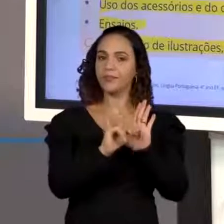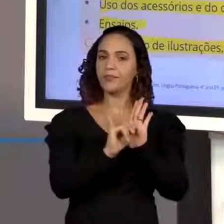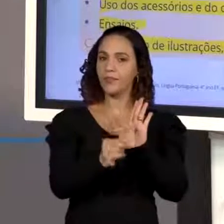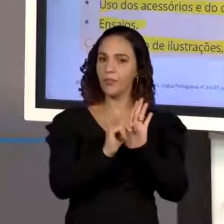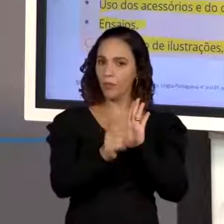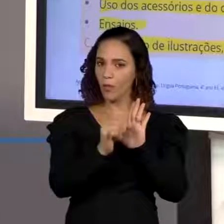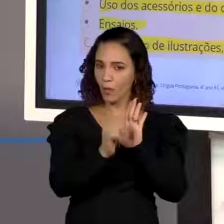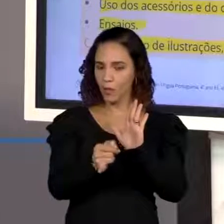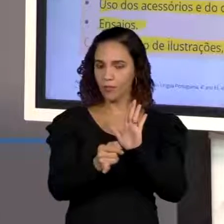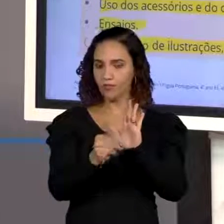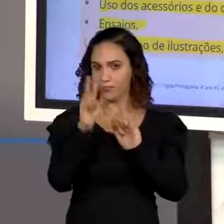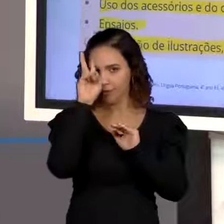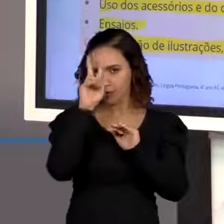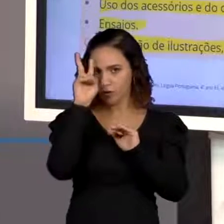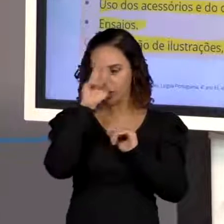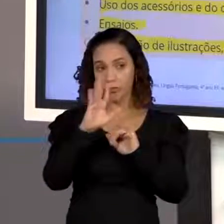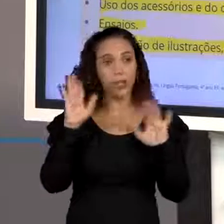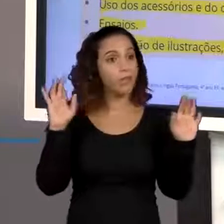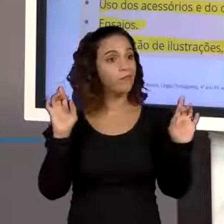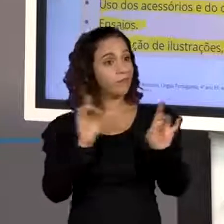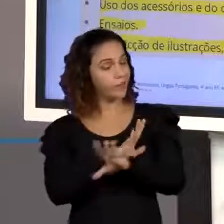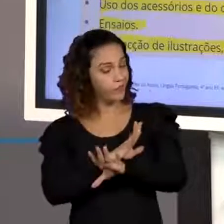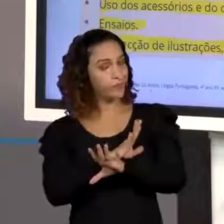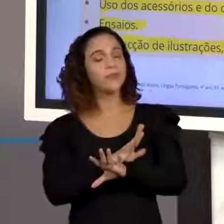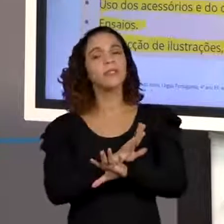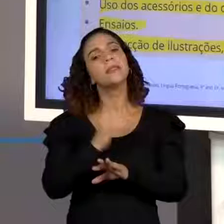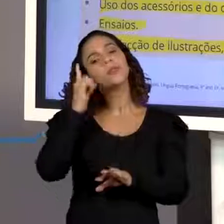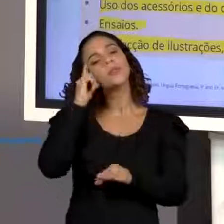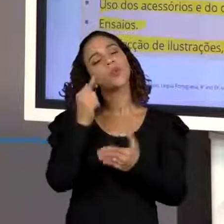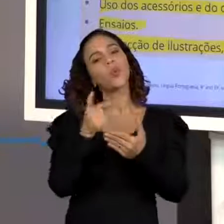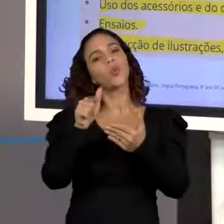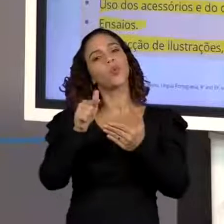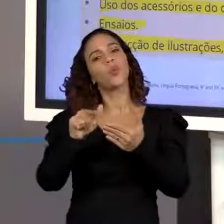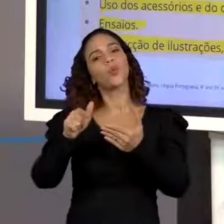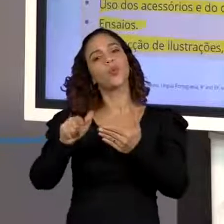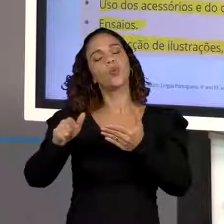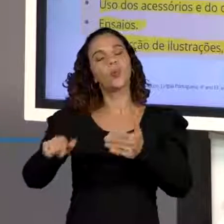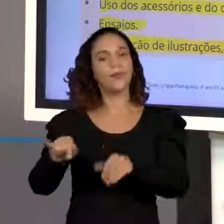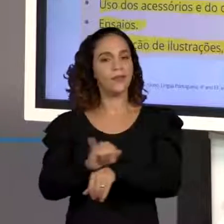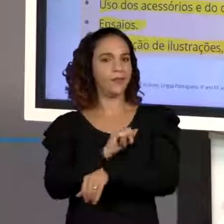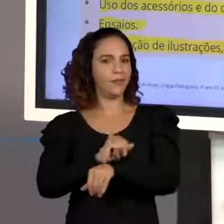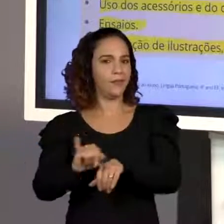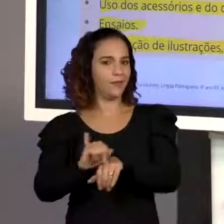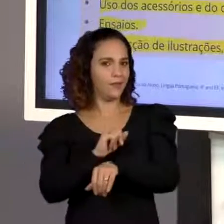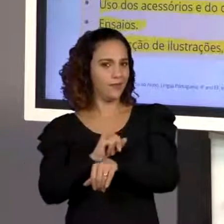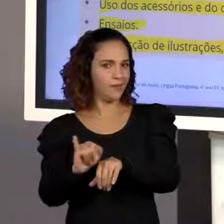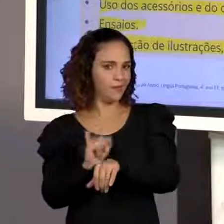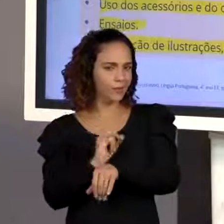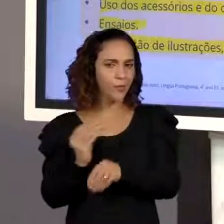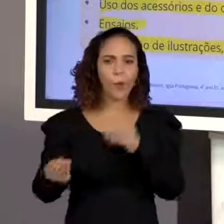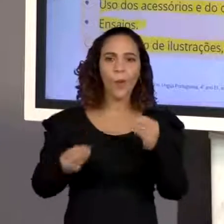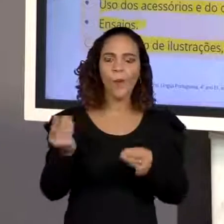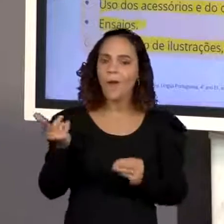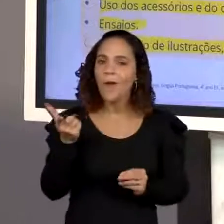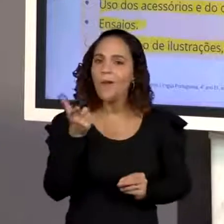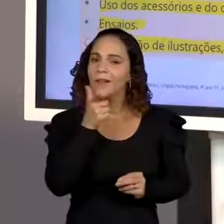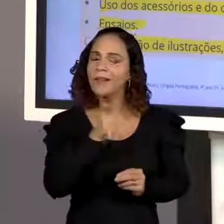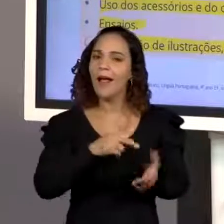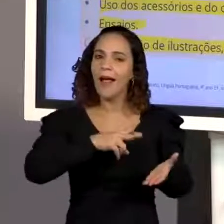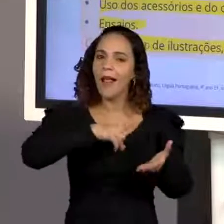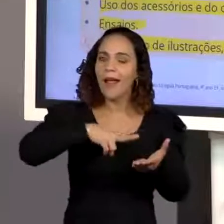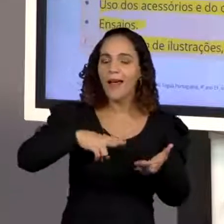utilizar. Depois que eu escolho o conto, começo a pensar nas outras estratégias aí, como fazer com que essa leitura fique muito